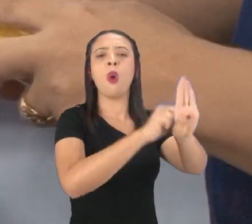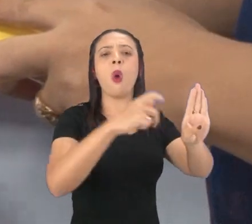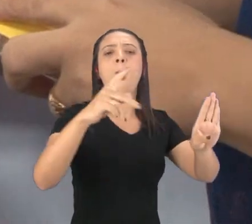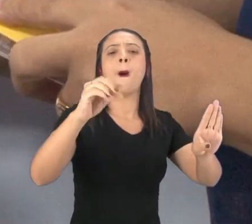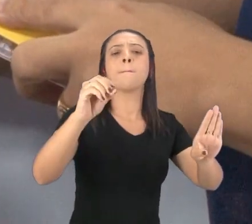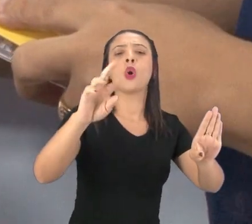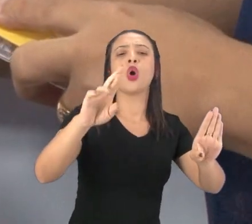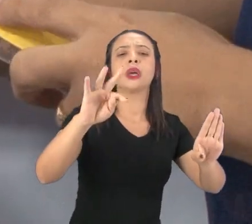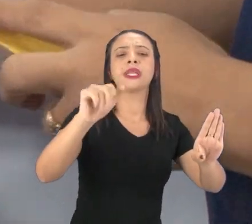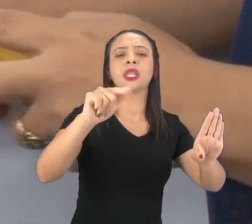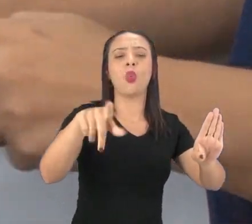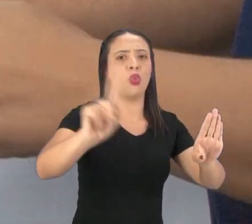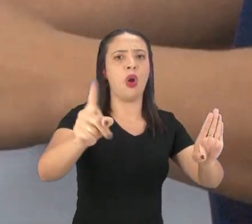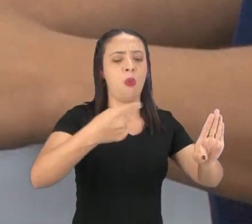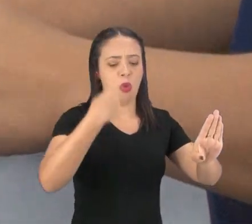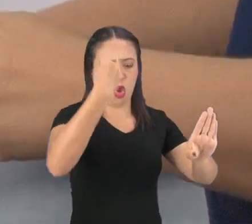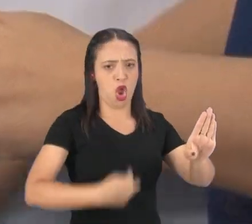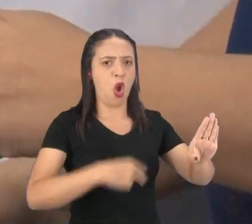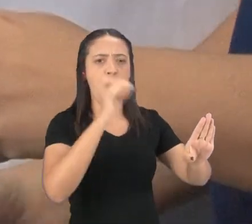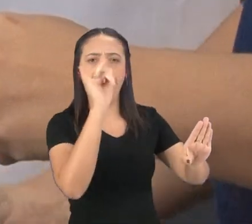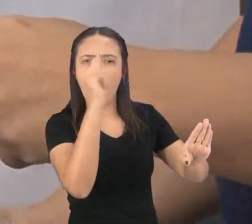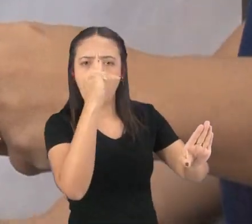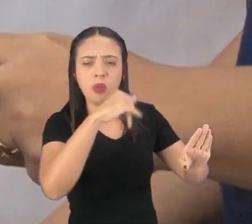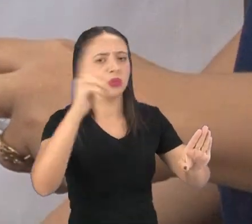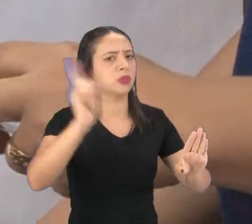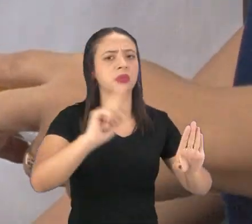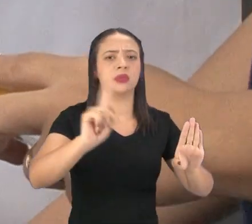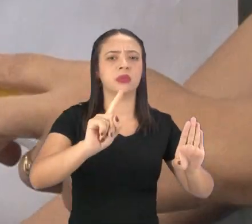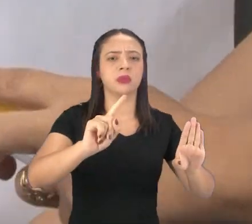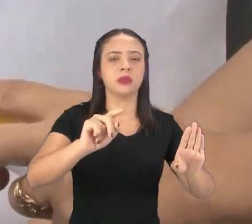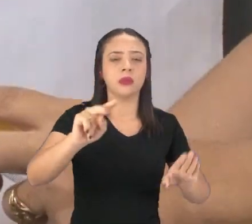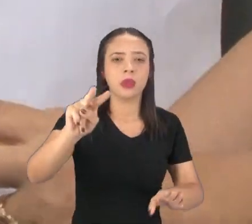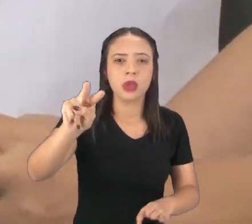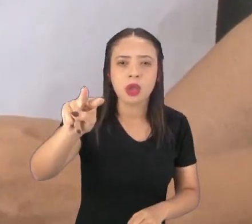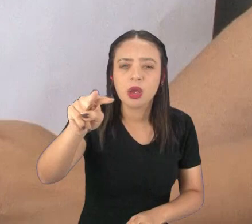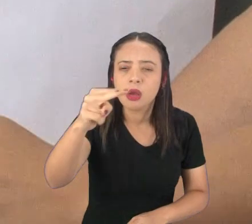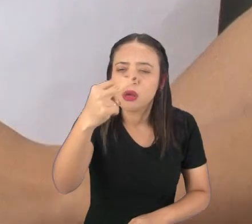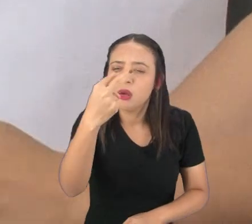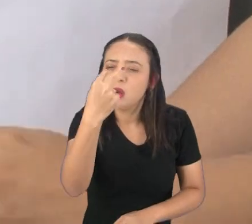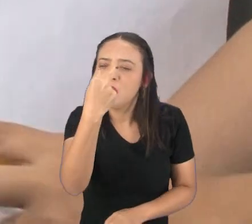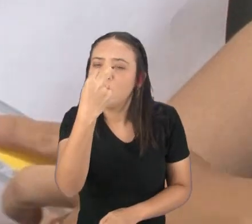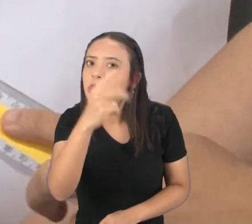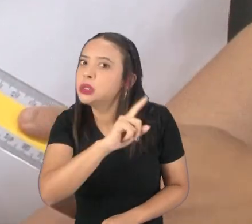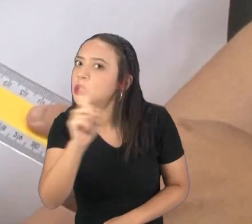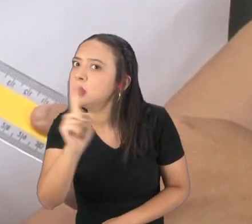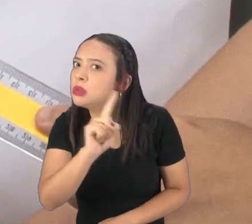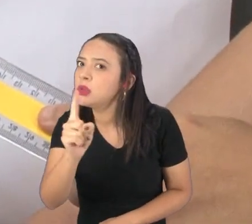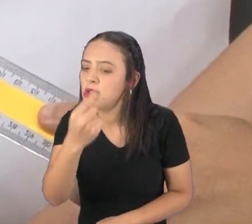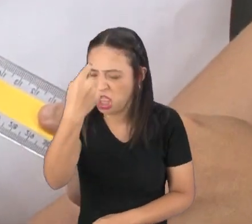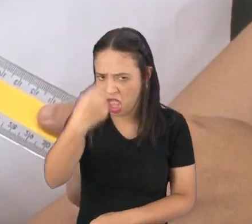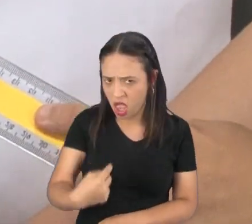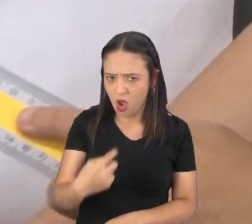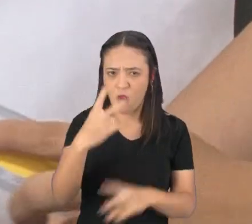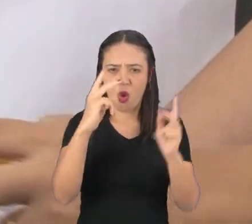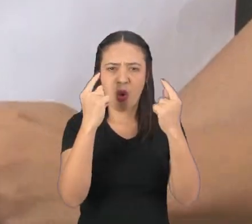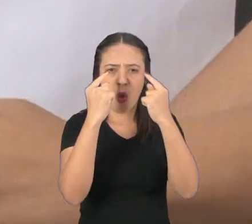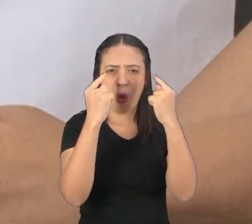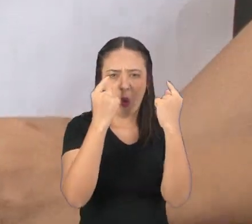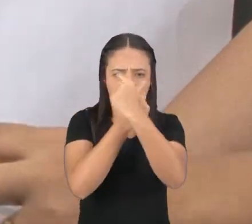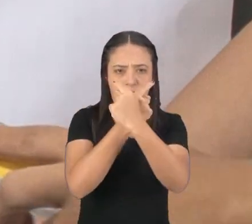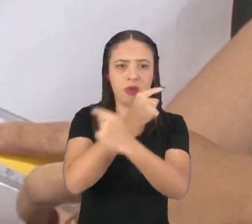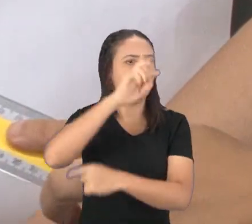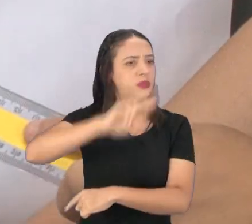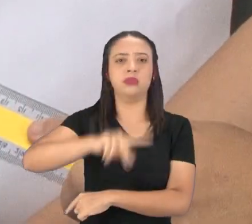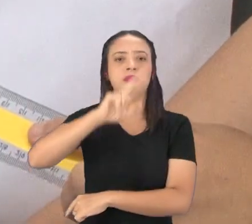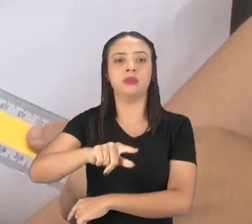eu não sou leitão. Não me olhe no olho, que eu não sou caolho.